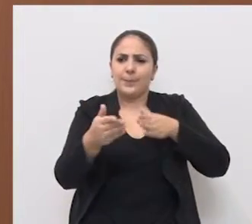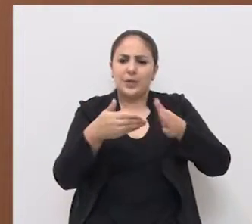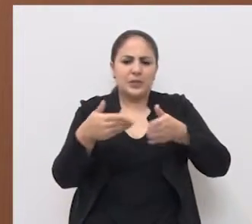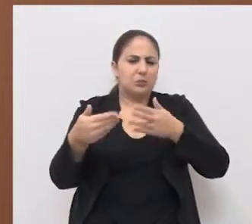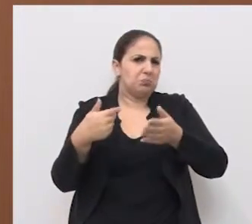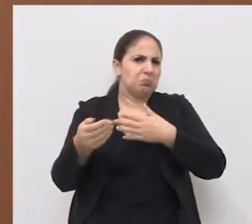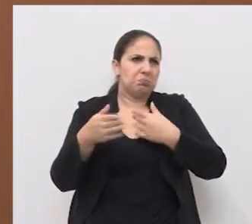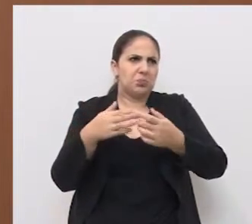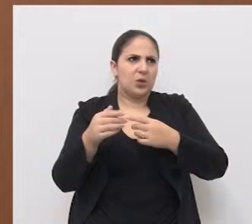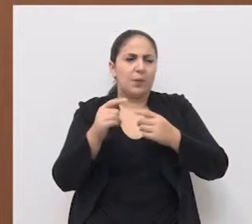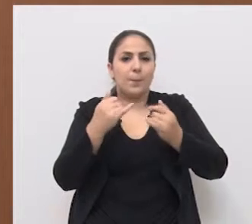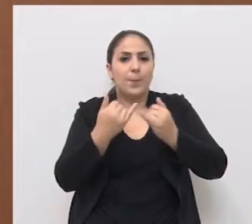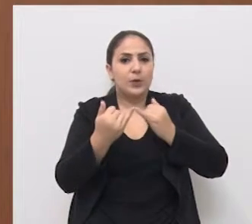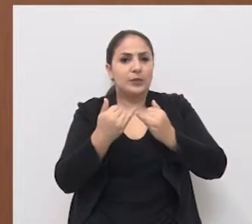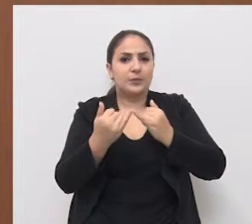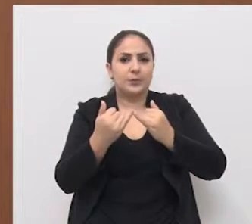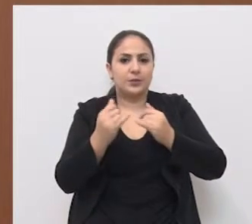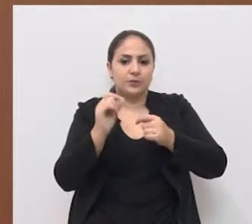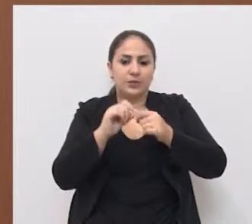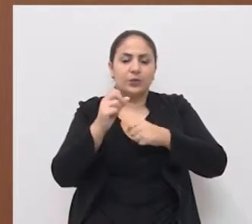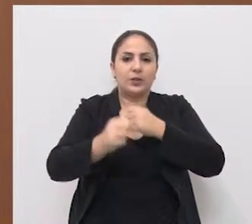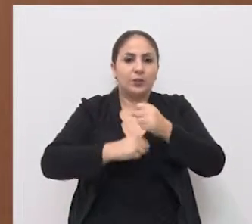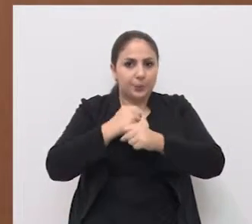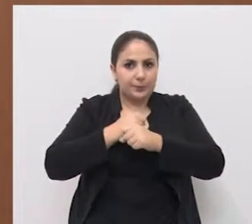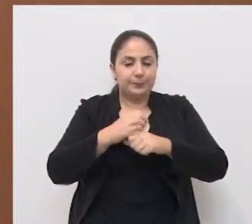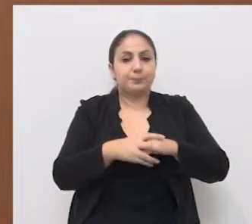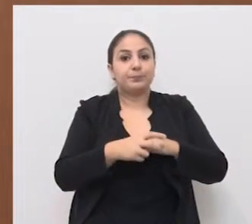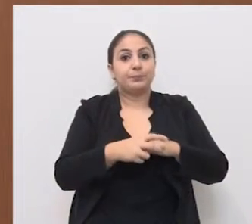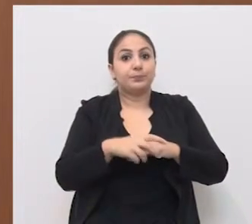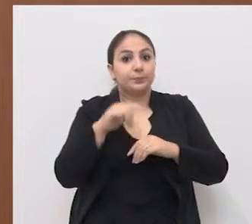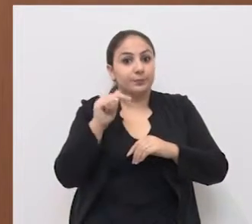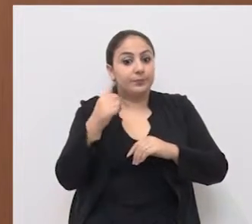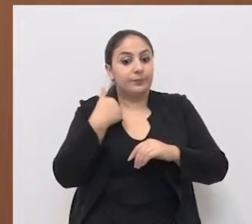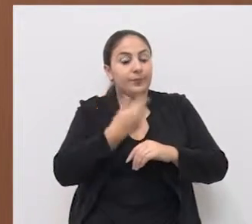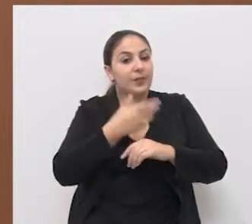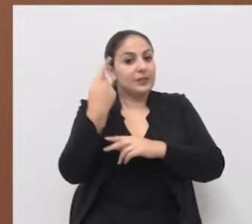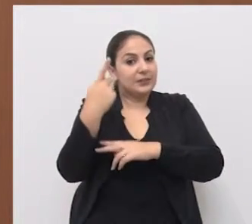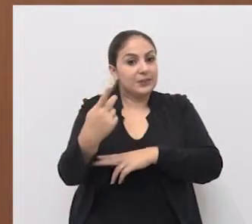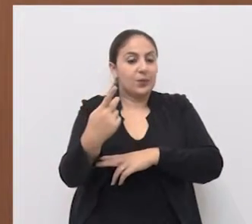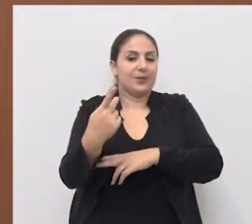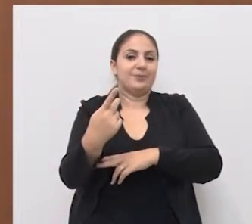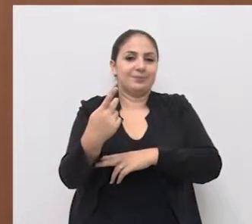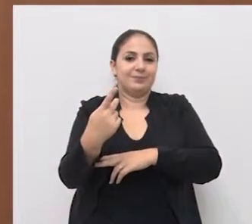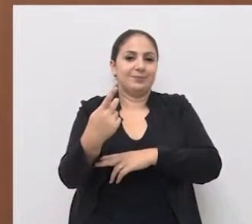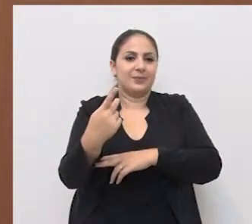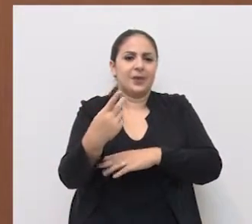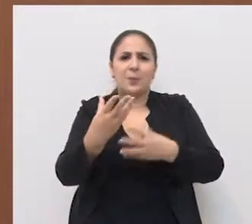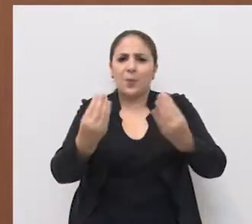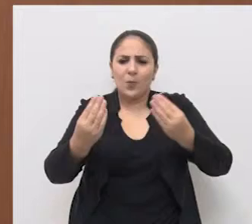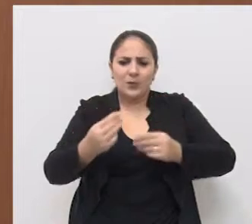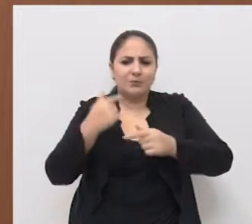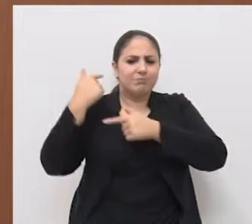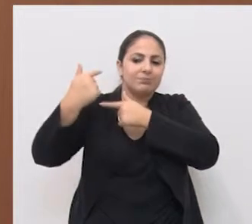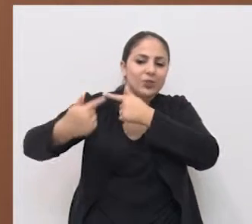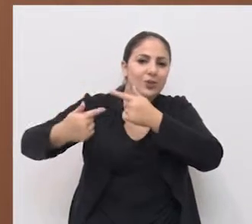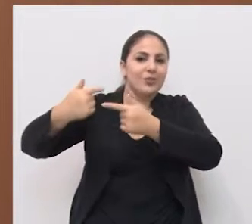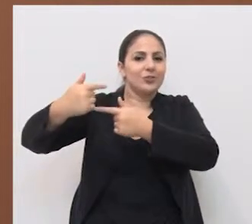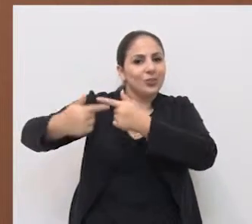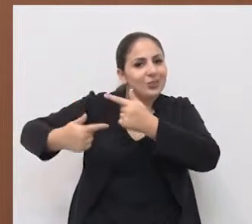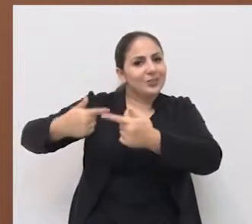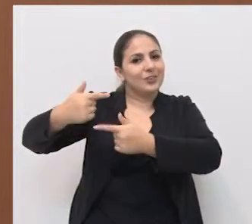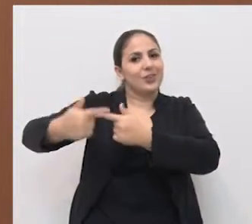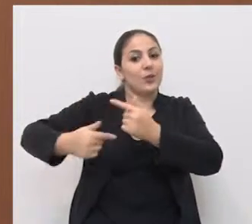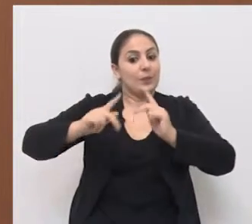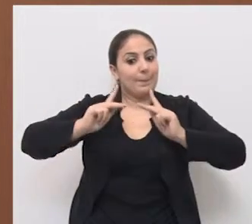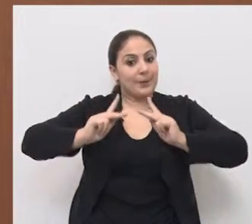num período qualquer, normalmente medido anualmente. Né? Então essa é a nossa história, a história de muitas